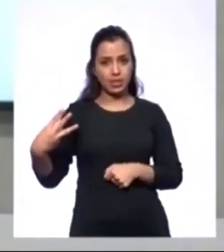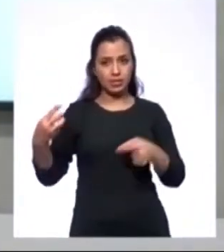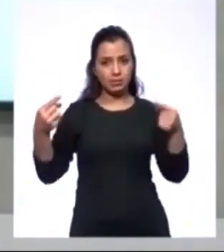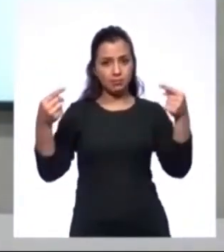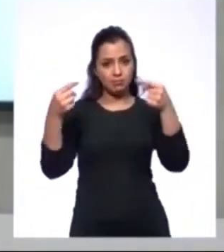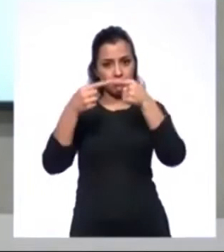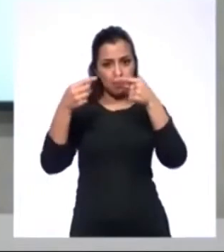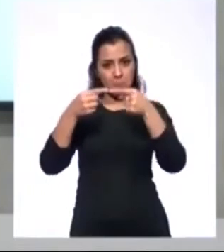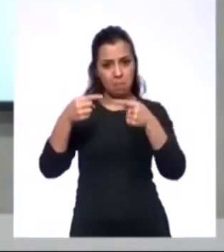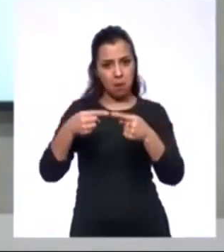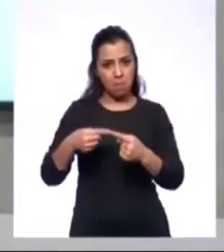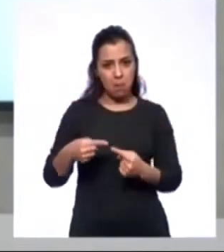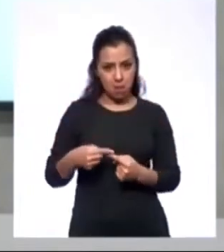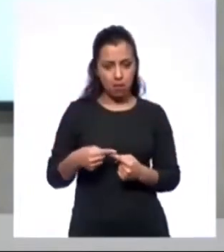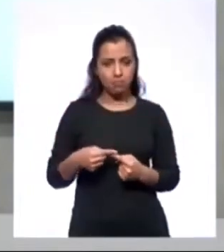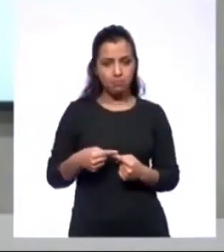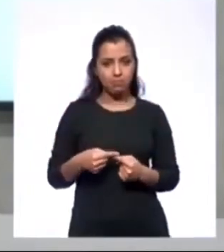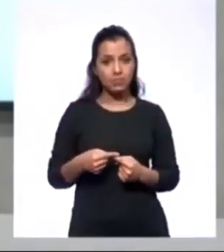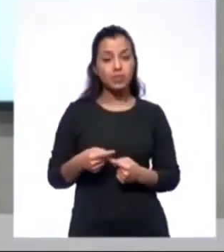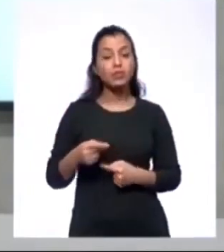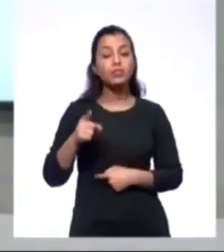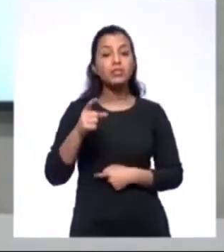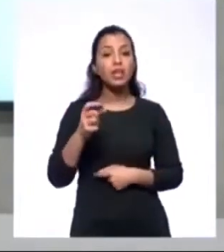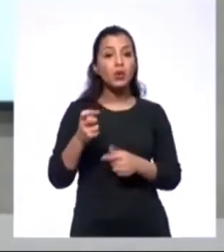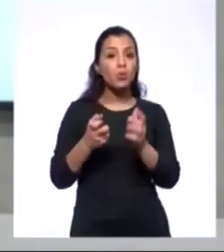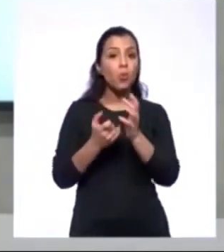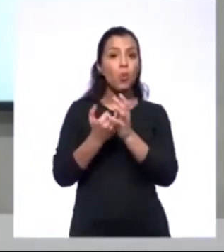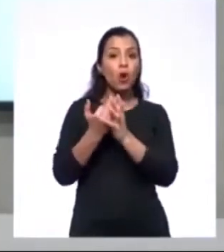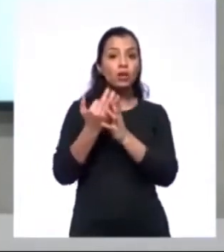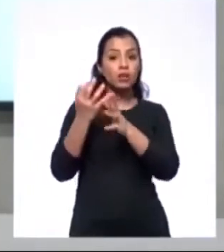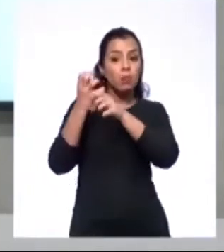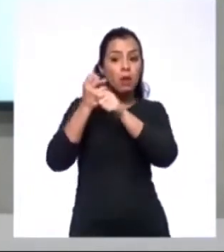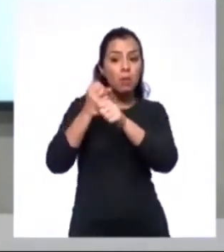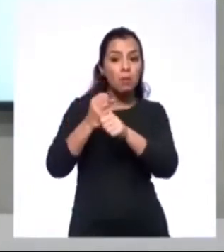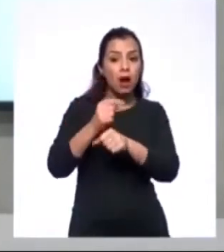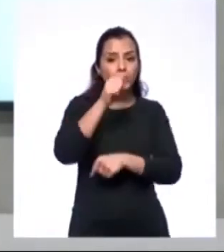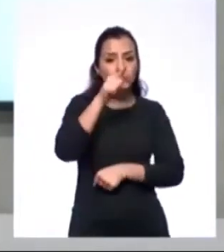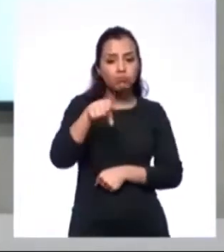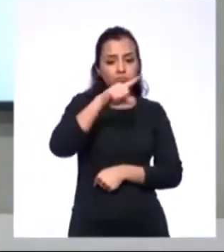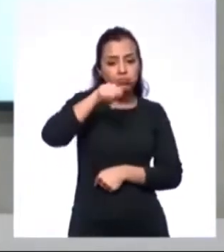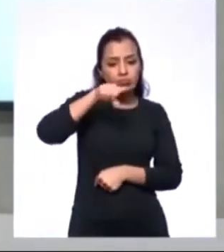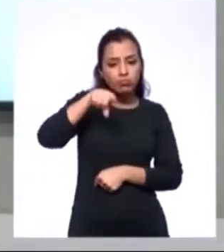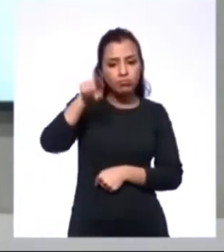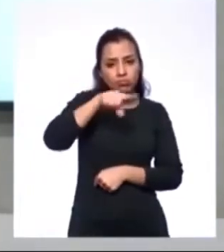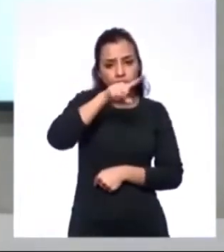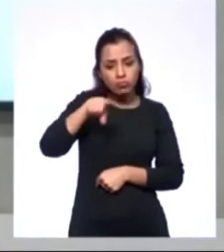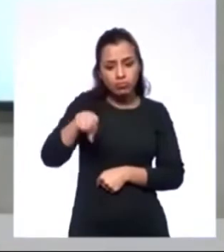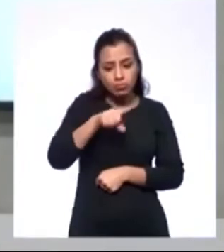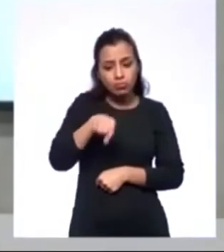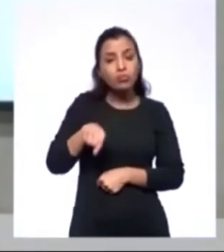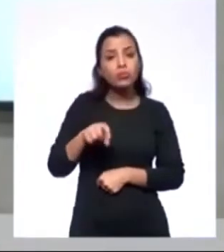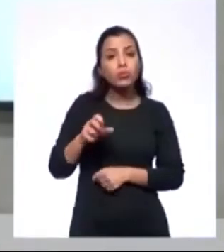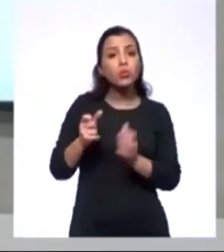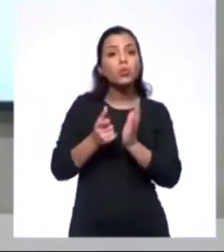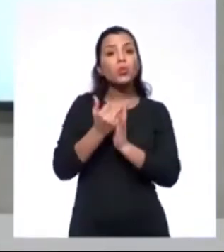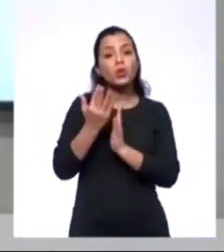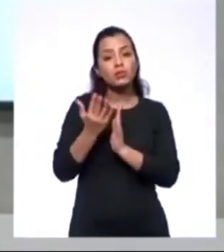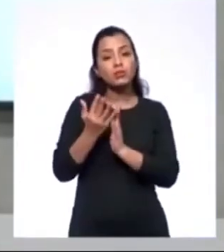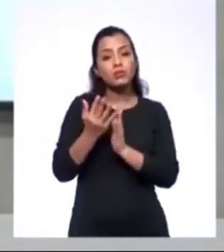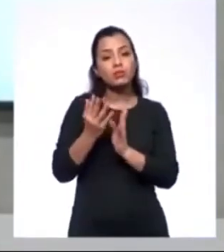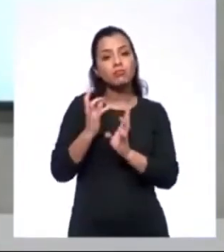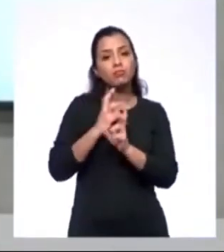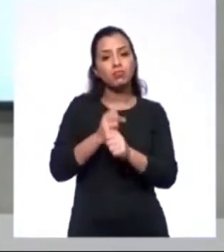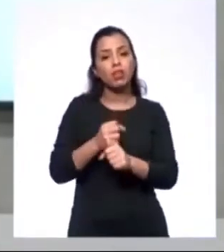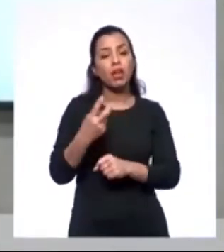contarem quantas flechinhas tem deram 21 festinhas evitem uma franquia é o gabarito B